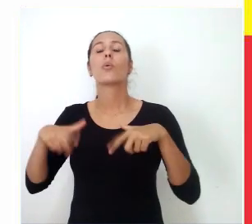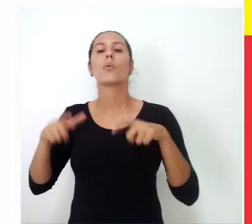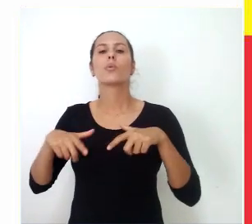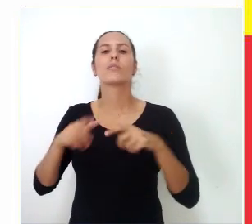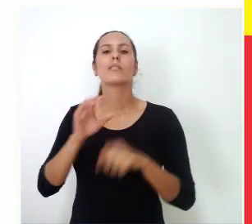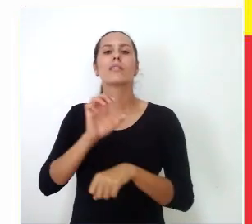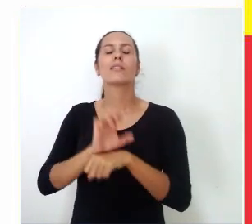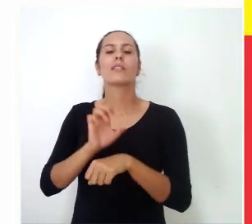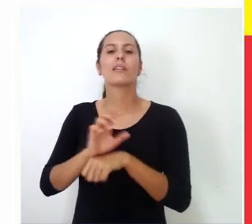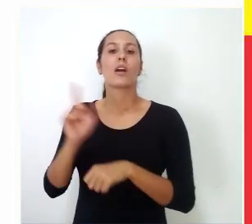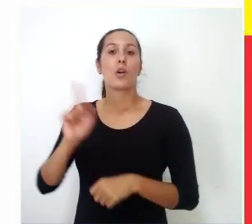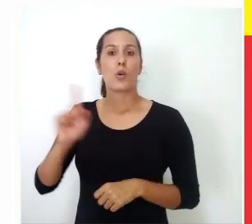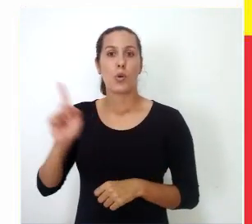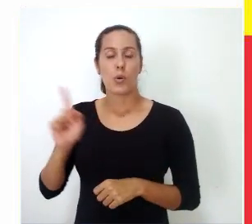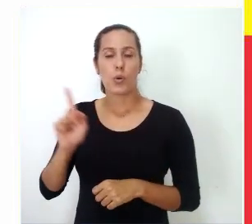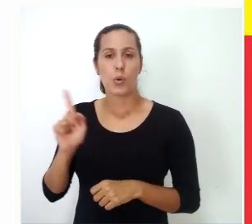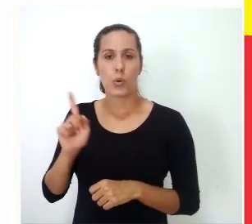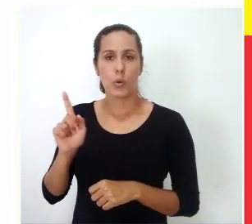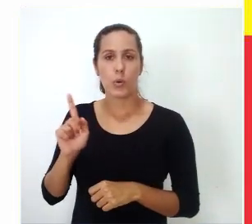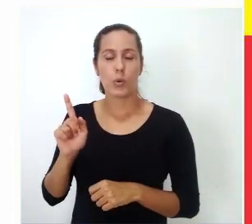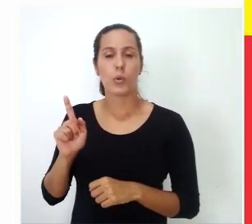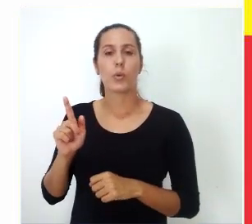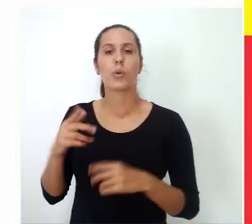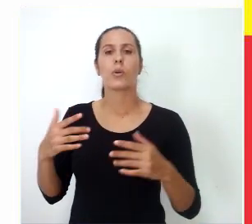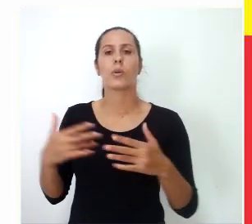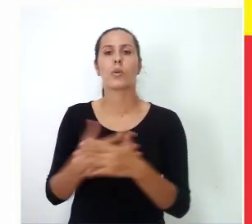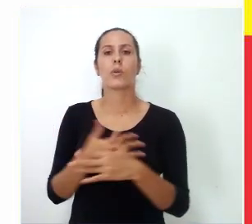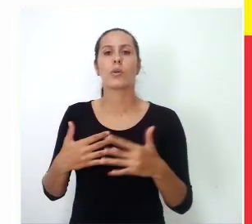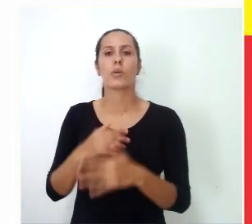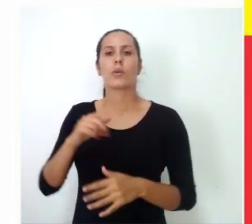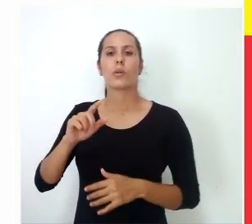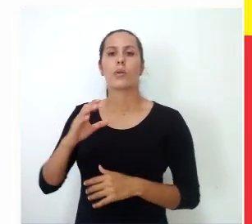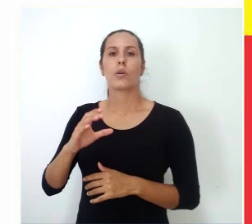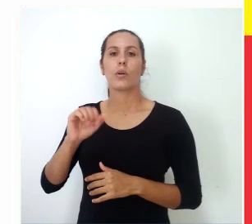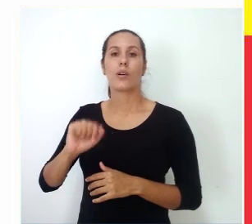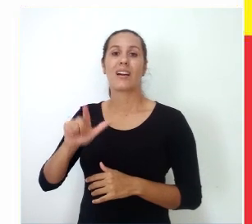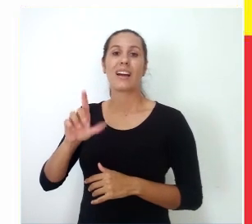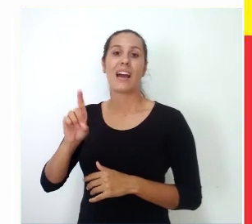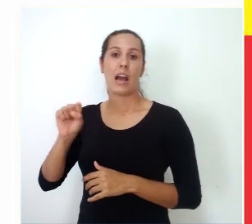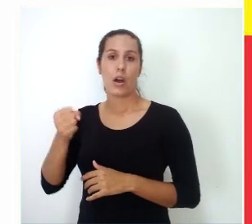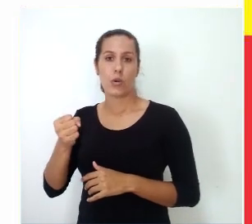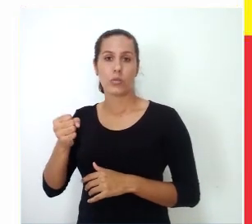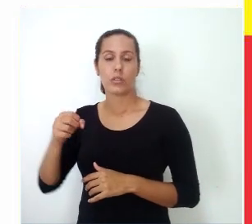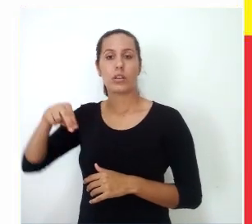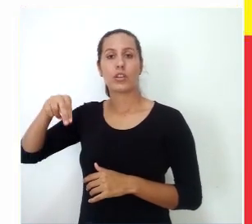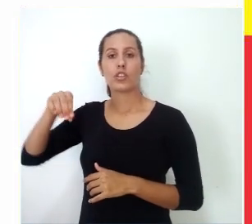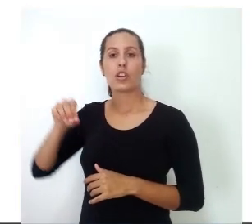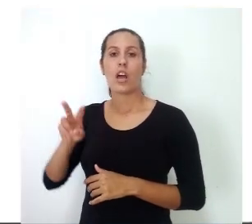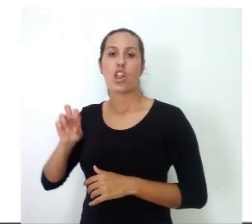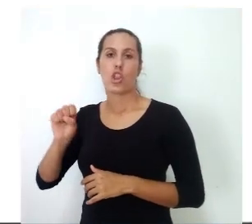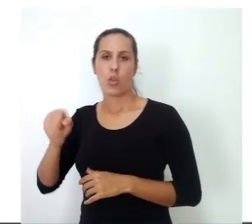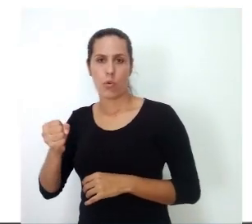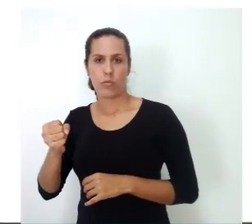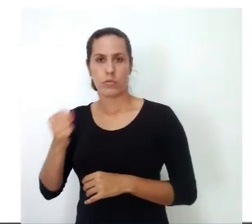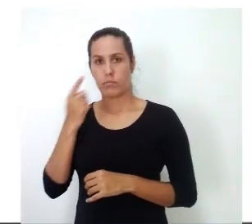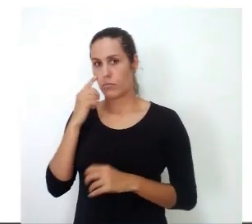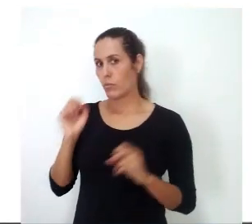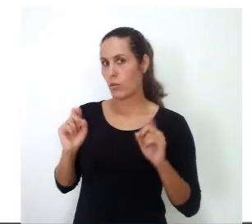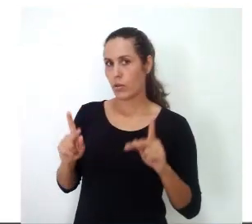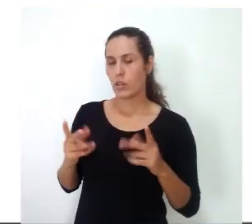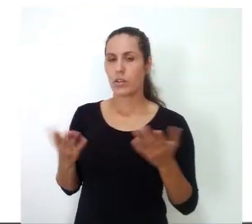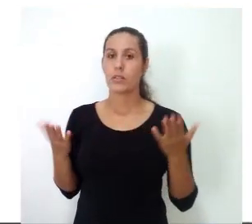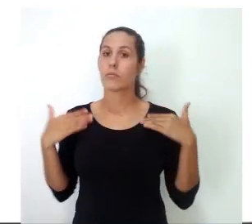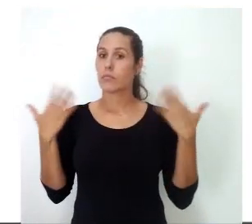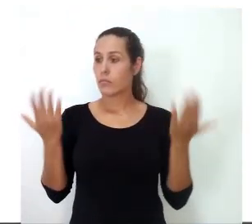em Goiás, no município de Caldas Novas. Tá certo? E aí,